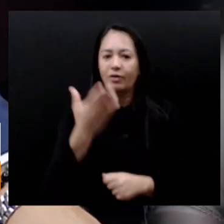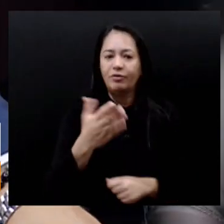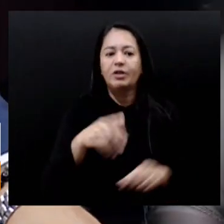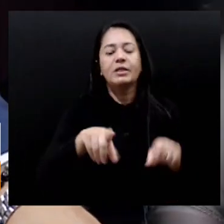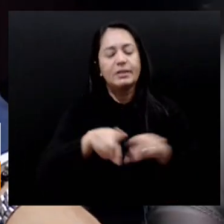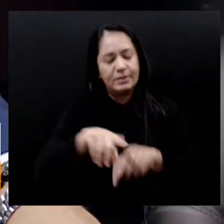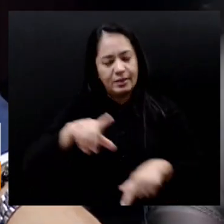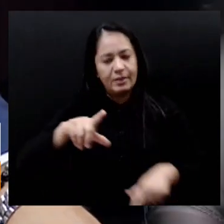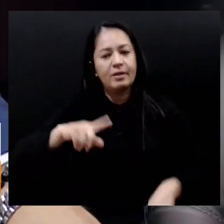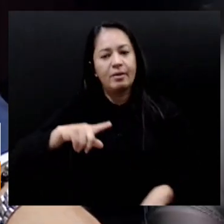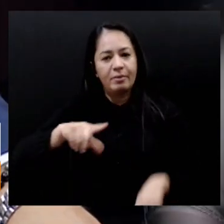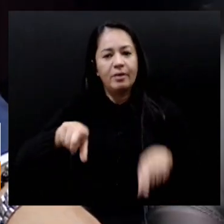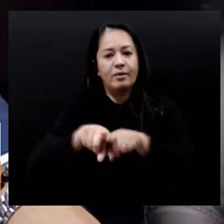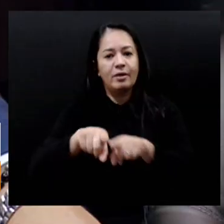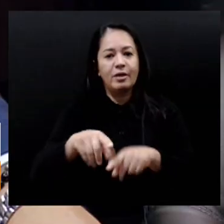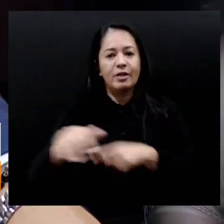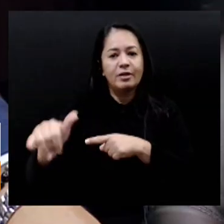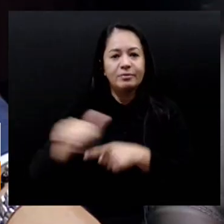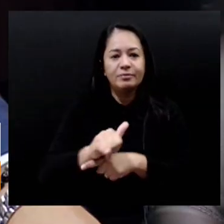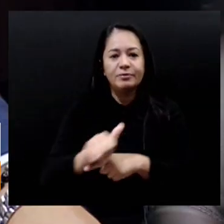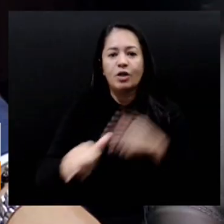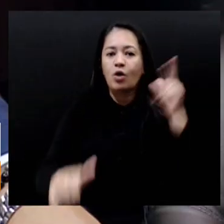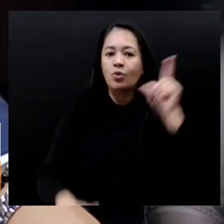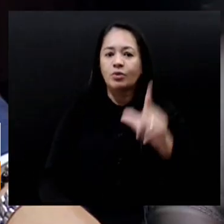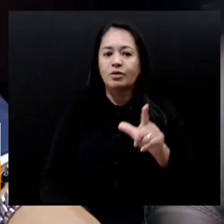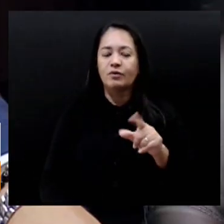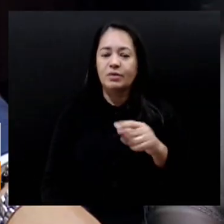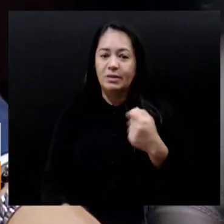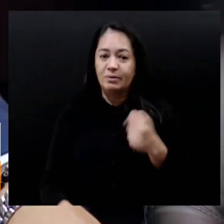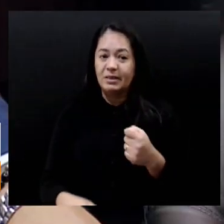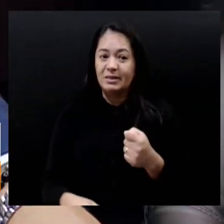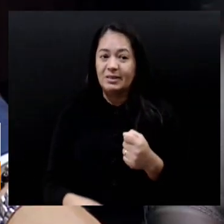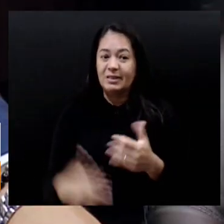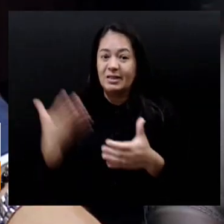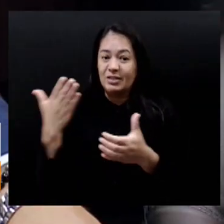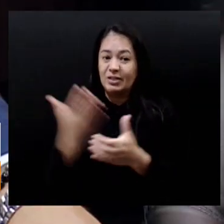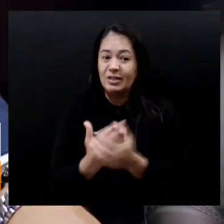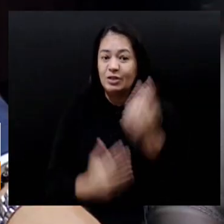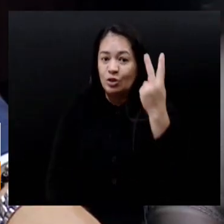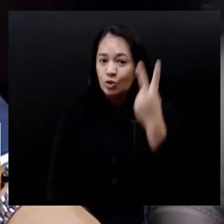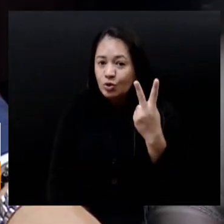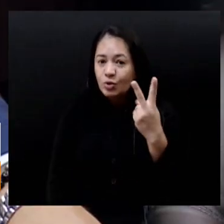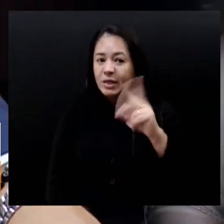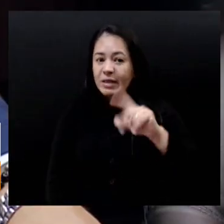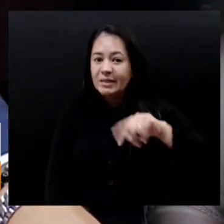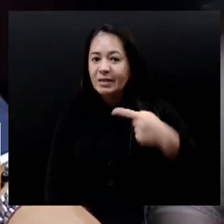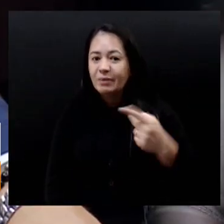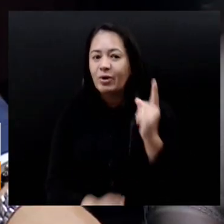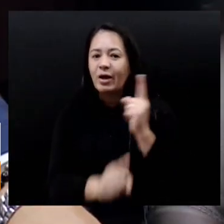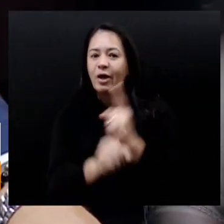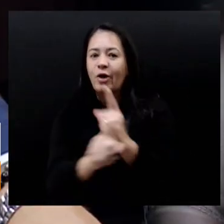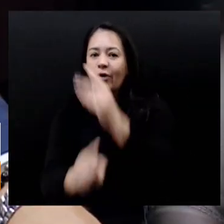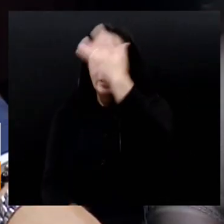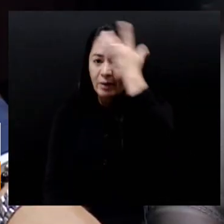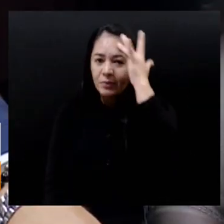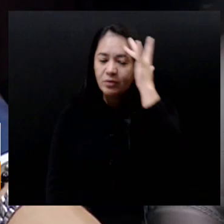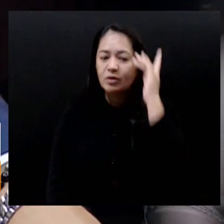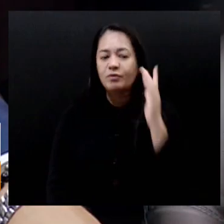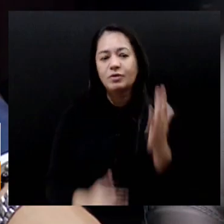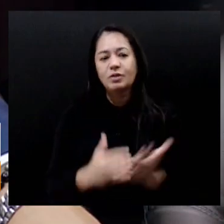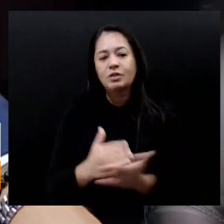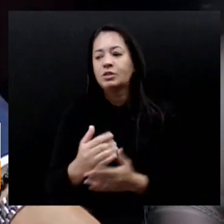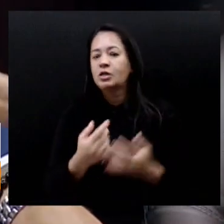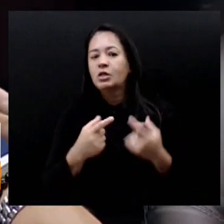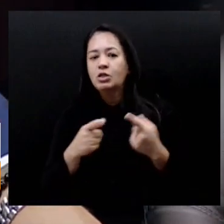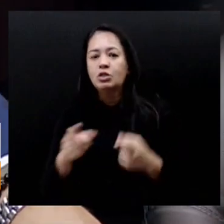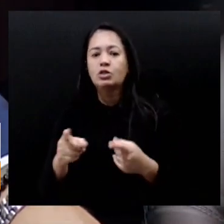Uhum. Mas você precisa, então, dessas duas ações cíveis, para depois encontrar quem é a pessoa, e aí você entra com uma ação de ameaça, de indenização,